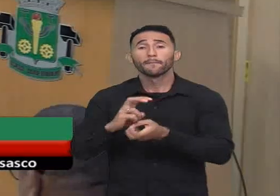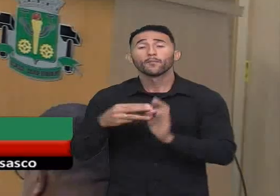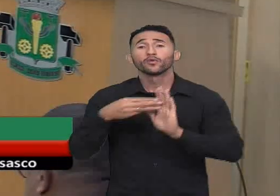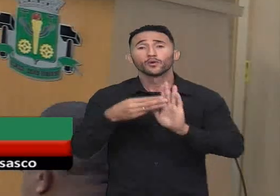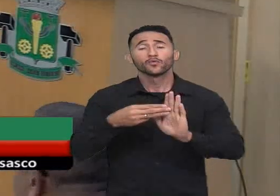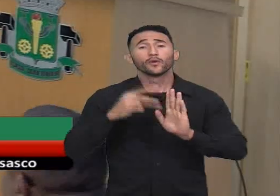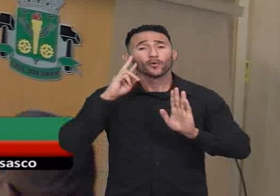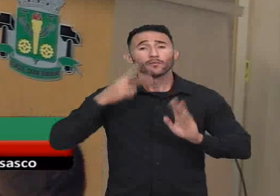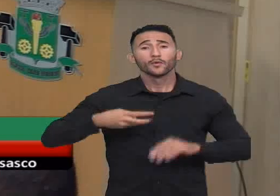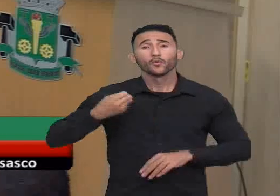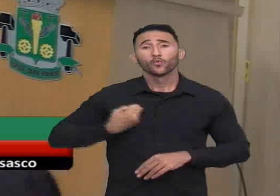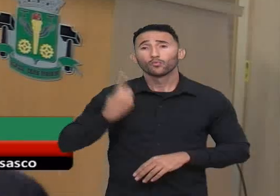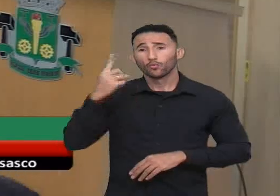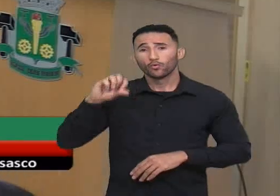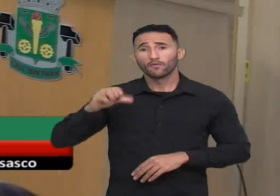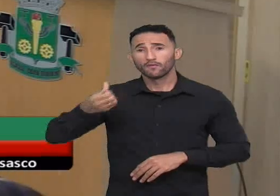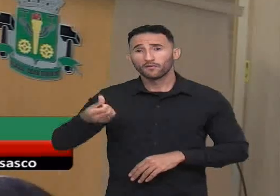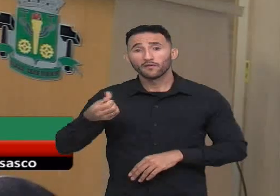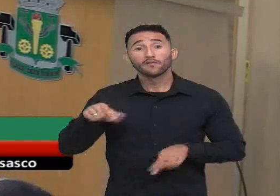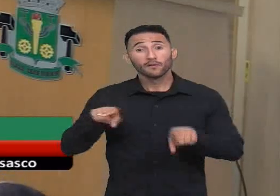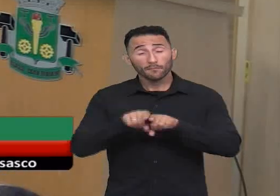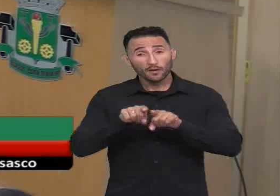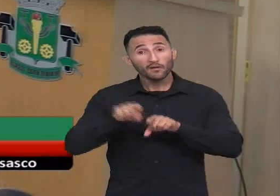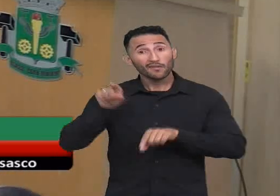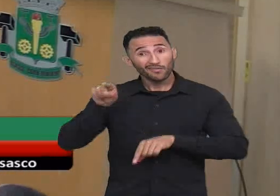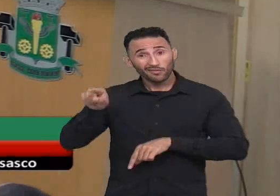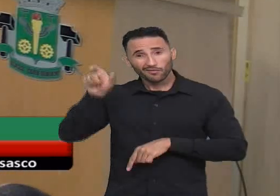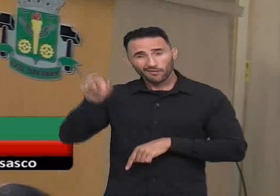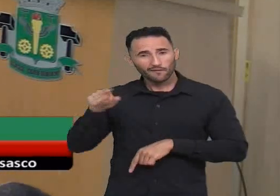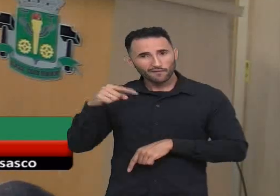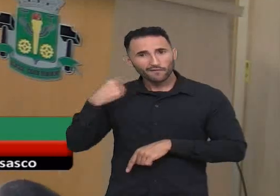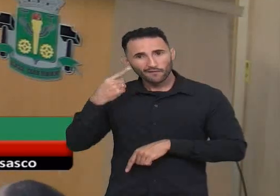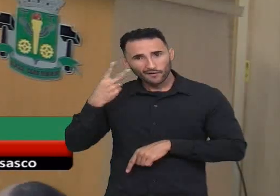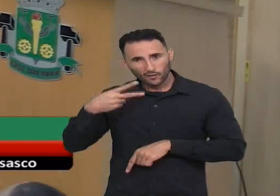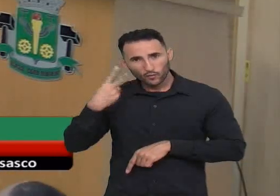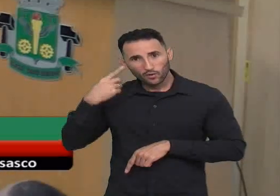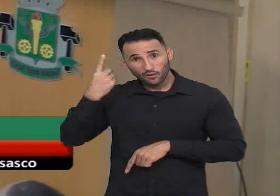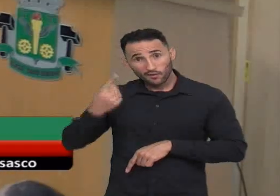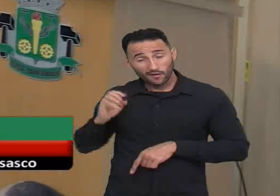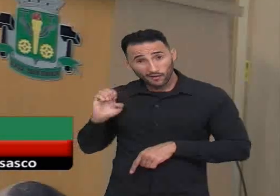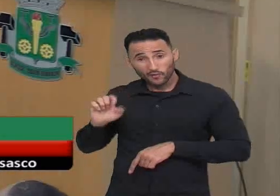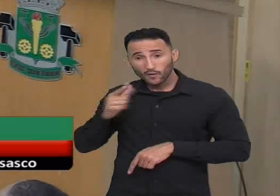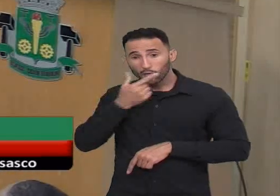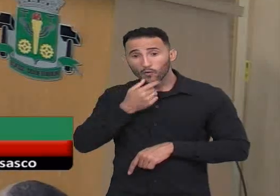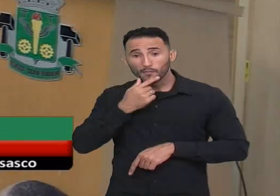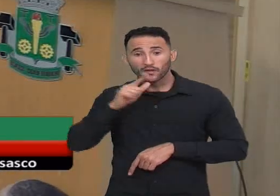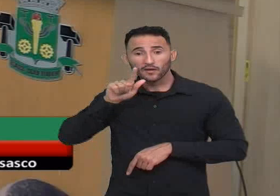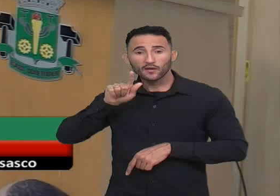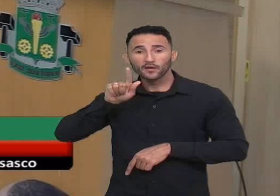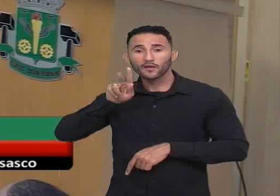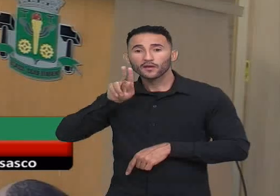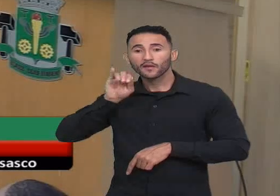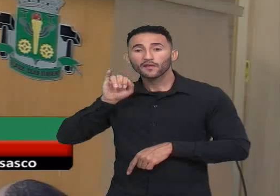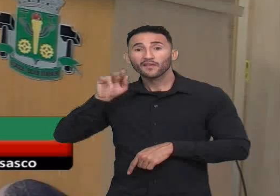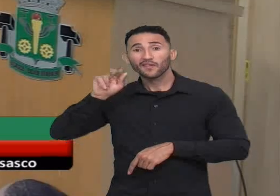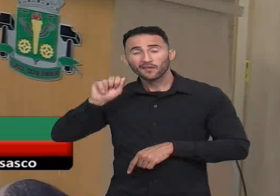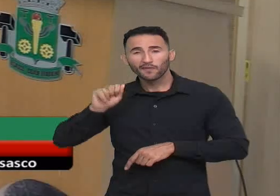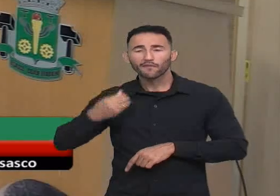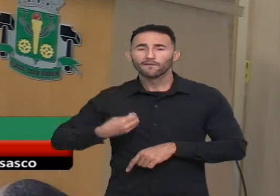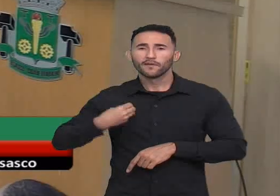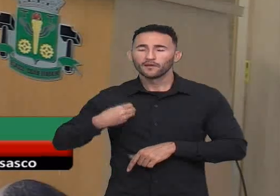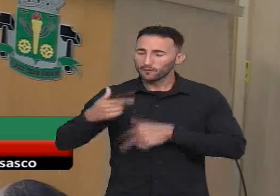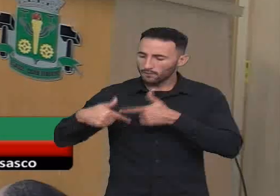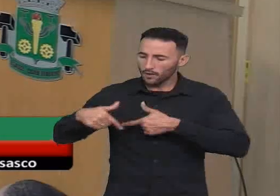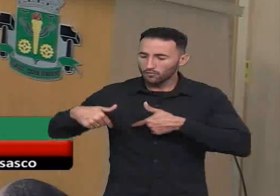196 de 2026, também da nobre vereadora Elza Oliveira, ao mestre Guina, por uma vida dedicada à capoeira de